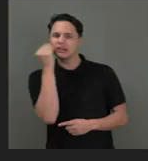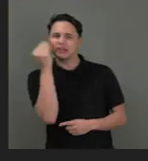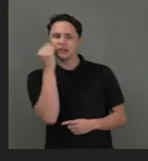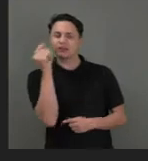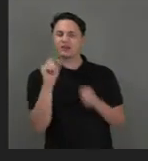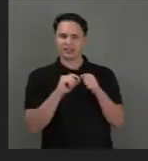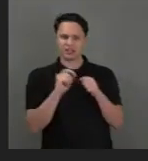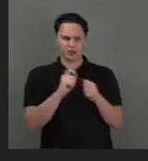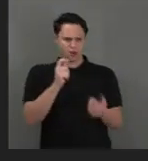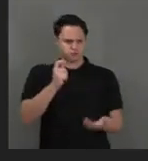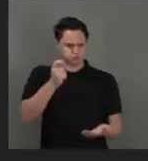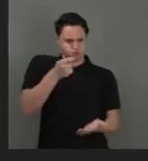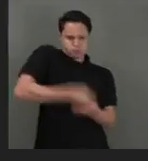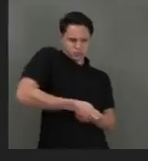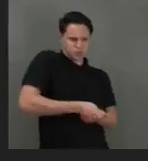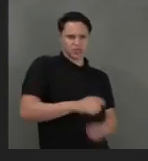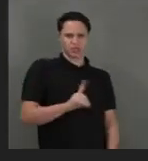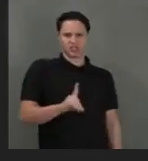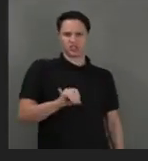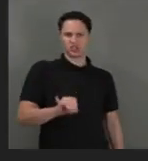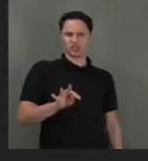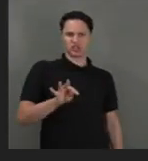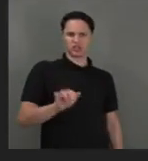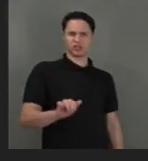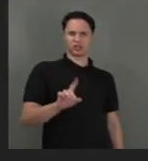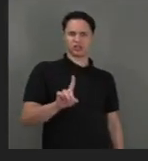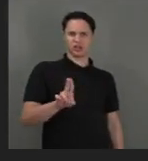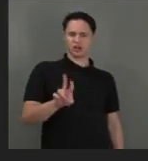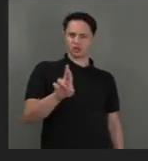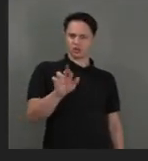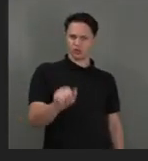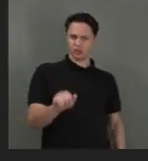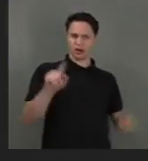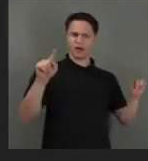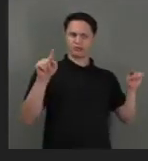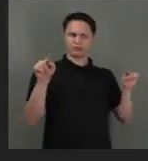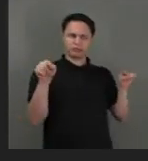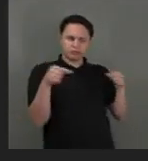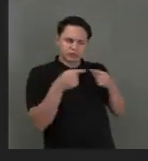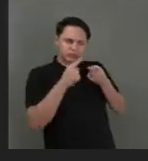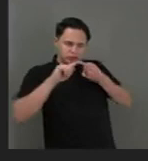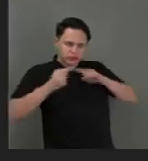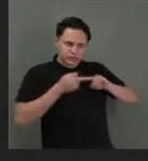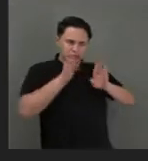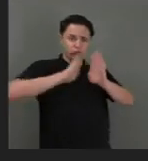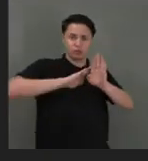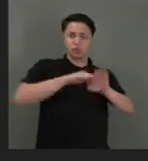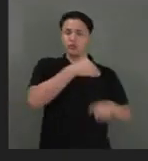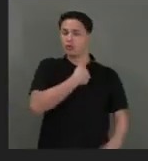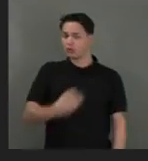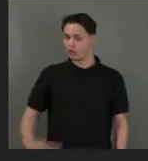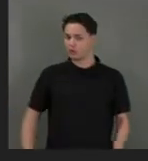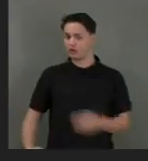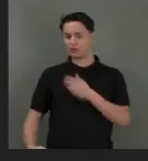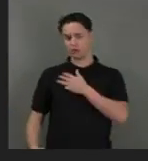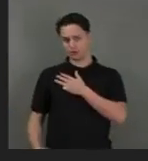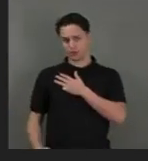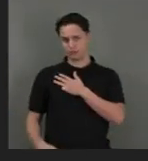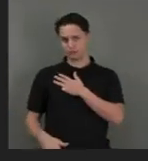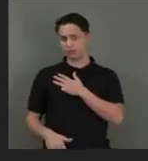do judiciário, que agora está alinhado com o governo Lula. Mas eu quero falar sobre um grande